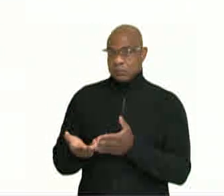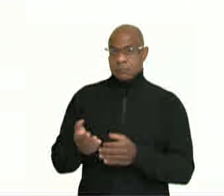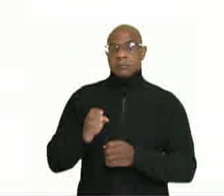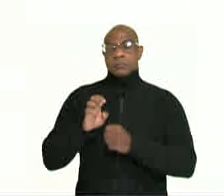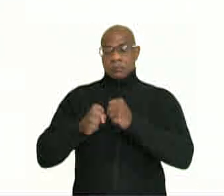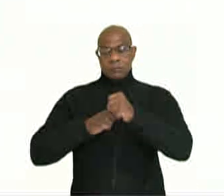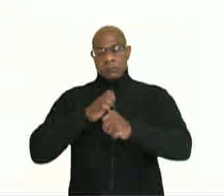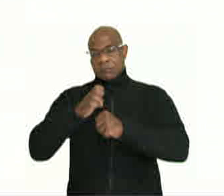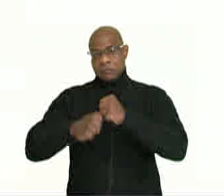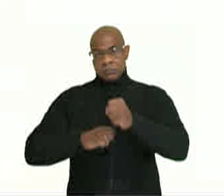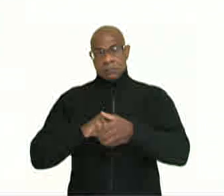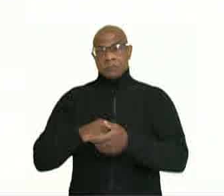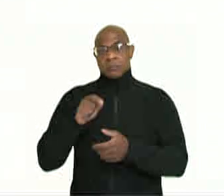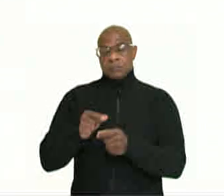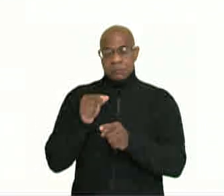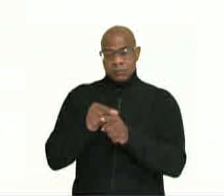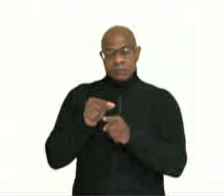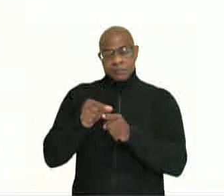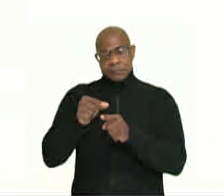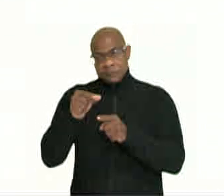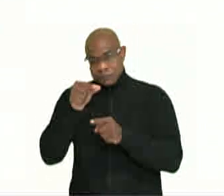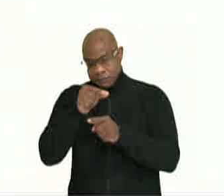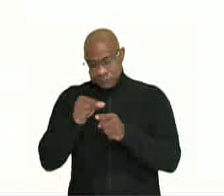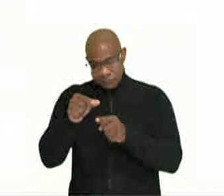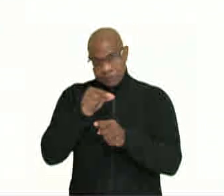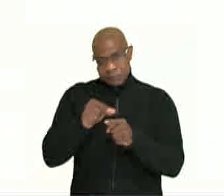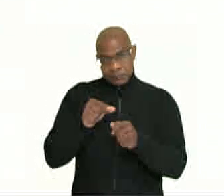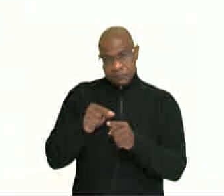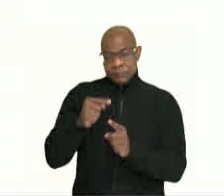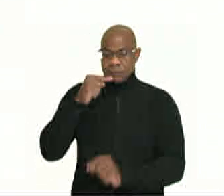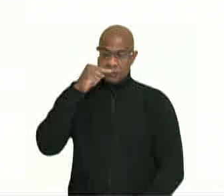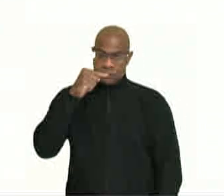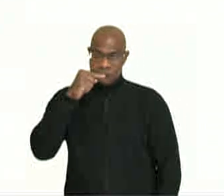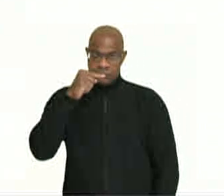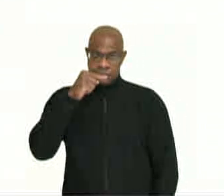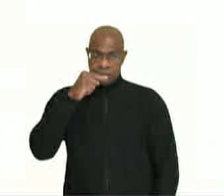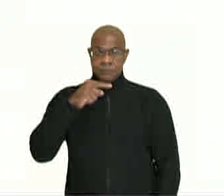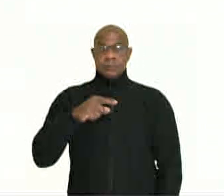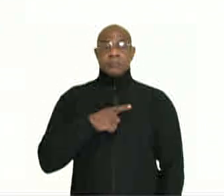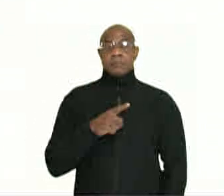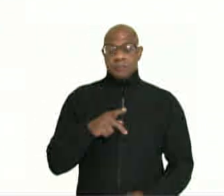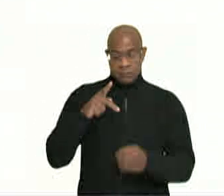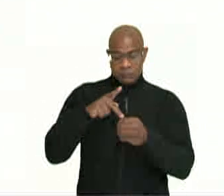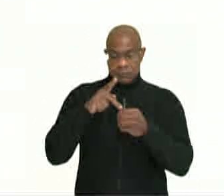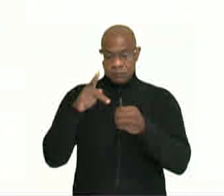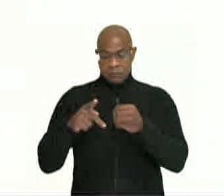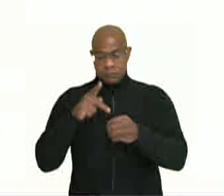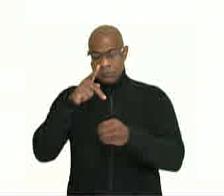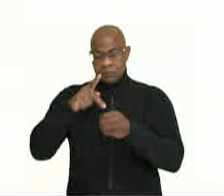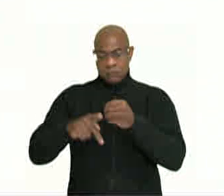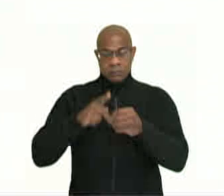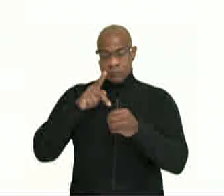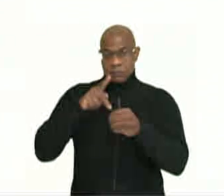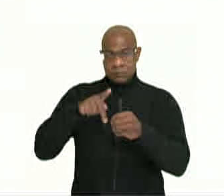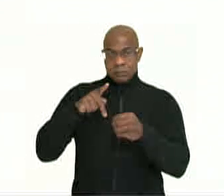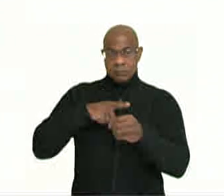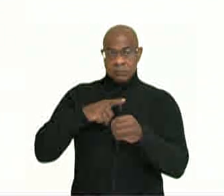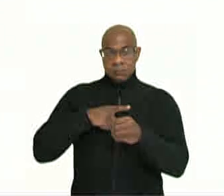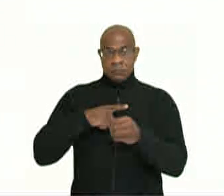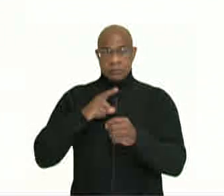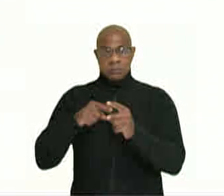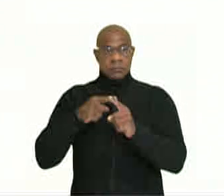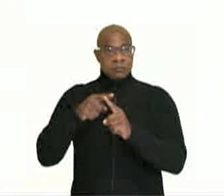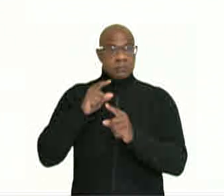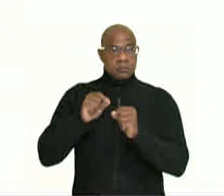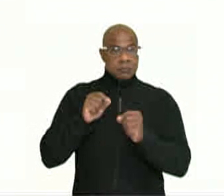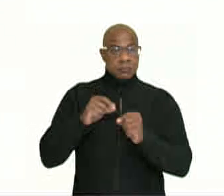Os elétrons são partículas negativas que possuem mobilidade. Já os prótons, que são partículas positivas, estão presos no